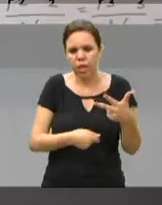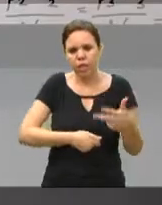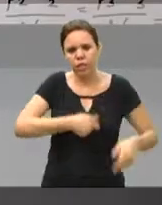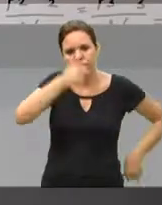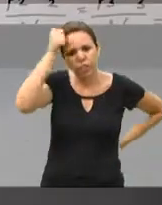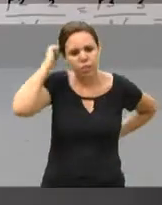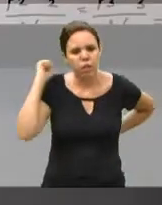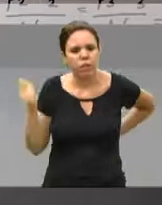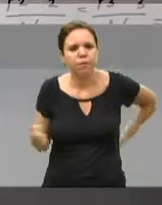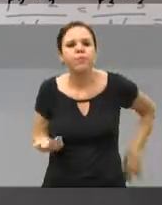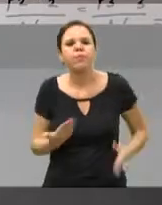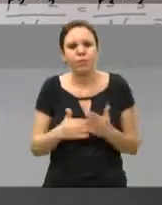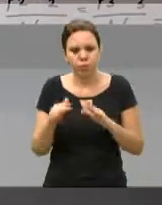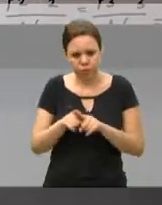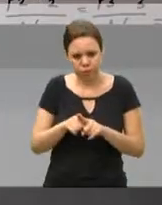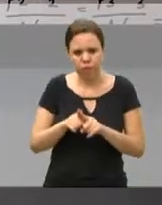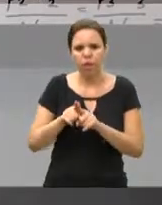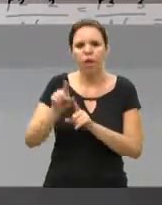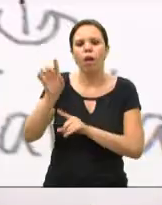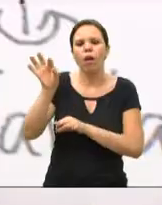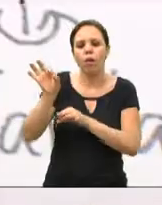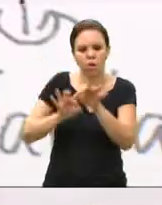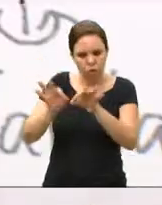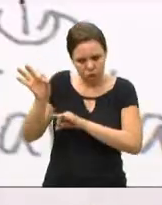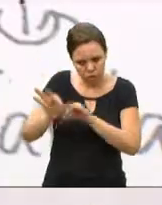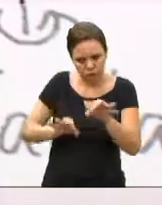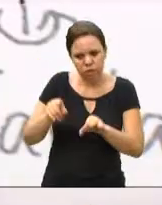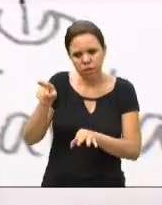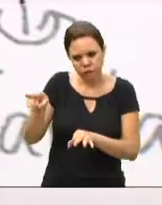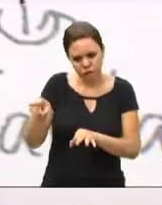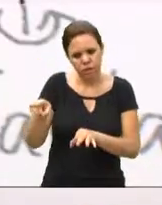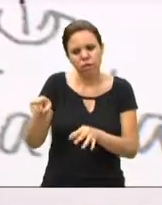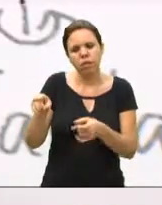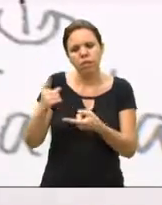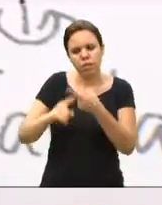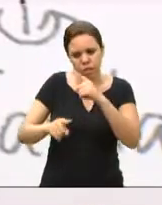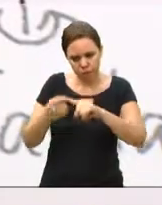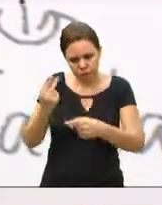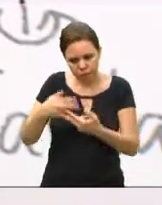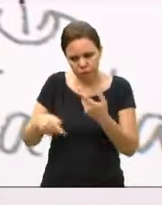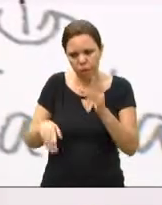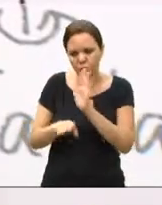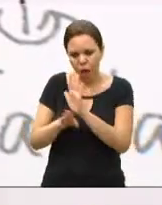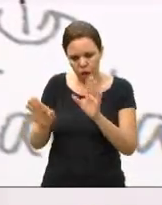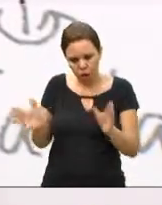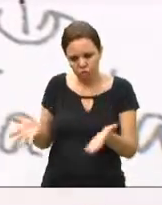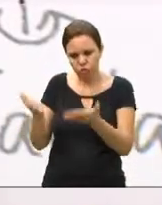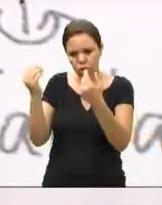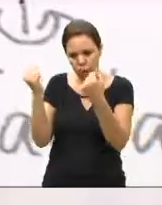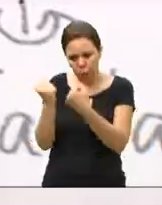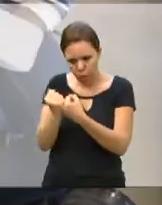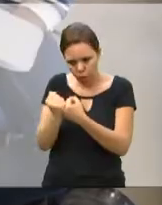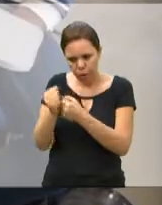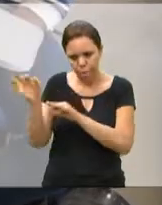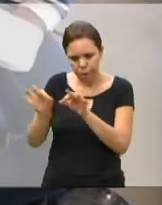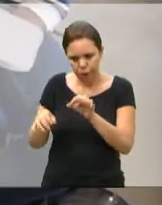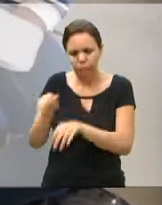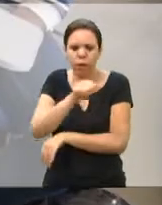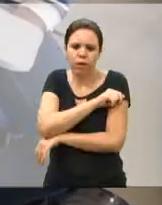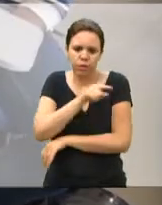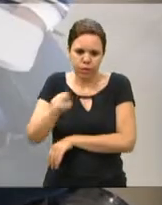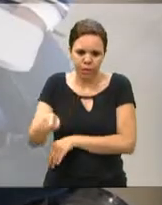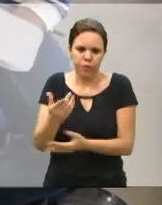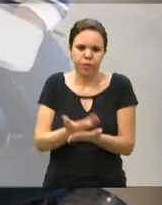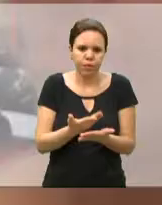A escola, ela precisa ser muito bem organizada, né? Para justamente prover para esse aluno toda essa preparação. Então,